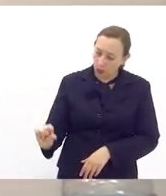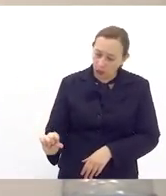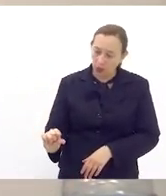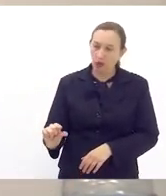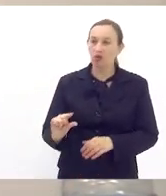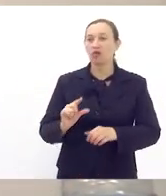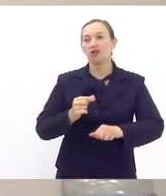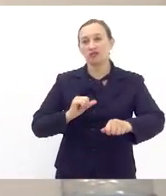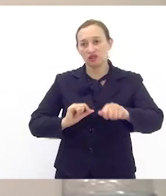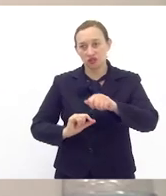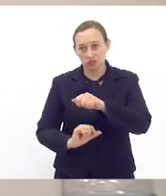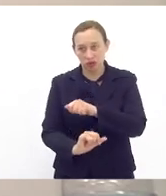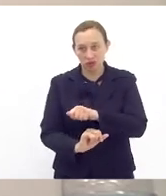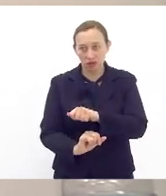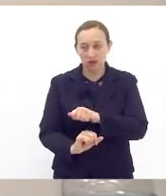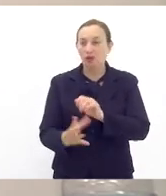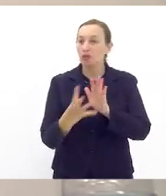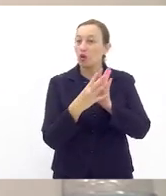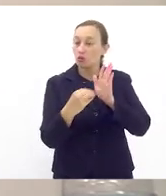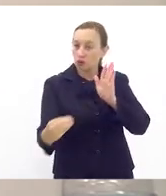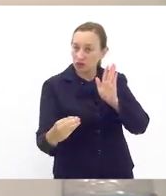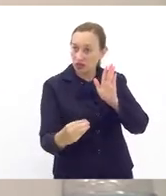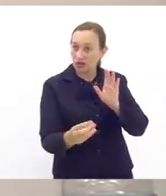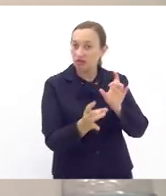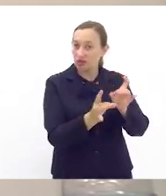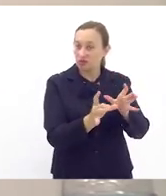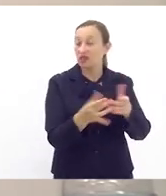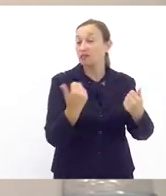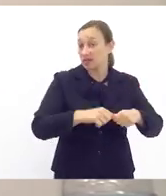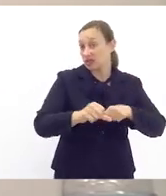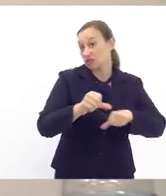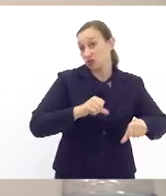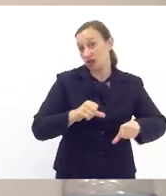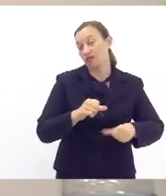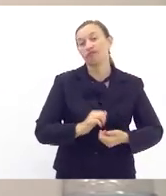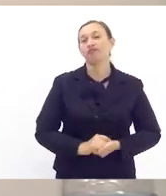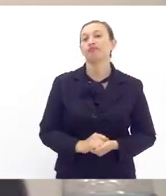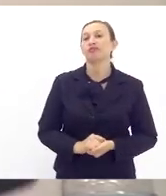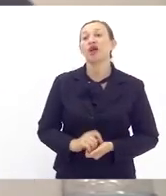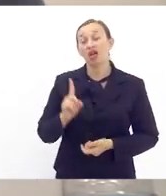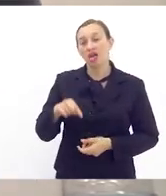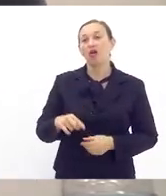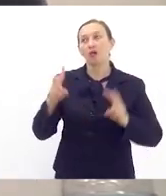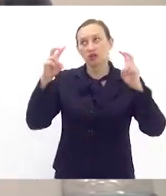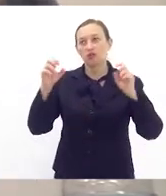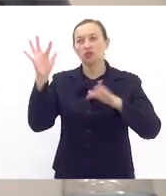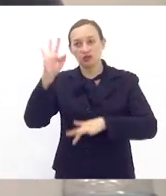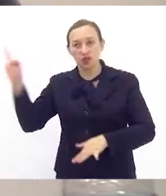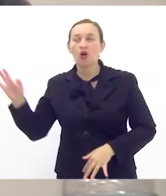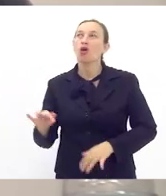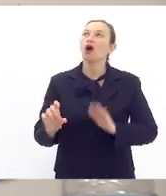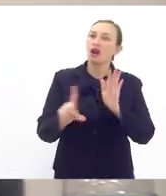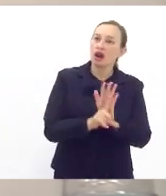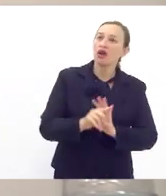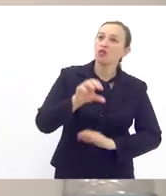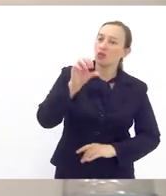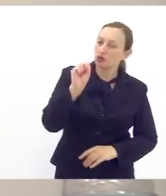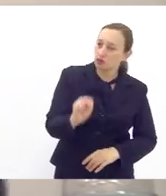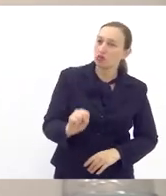é a lógica desse modelo de concessões que precisa mudar eu sei que é uma questão Federal tem lá lei